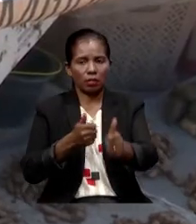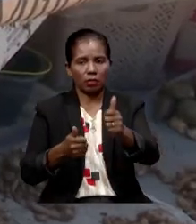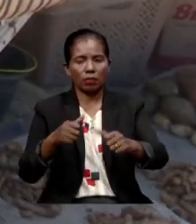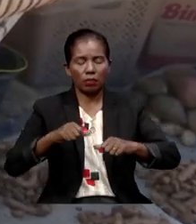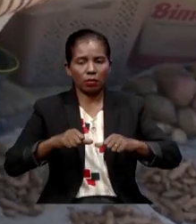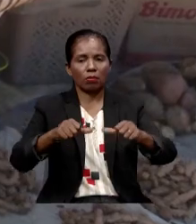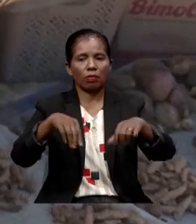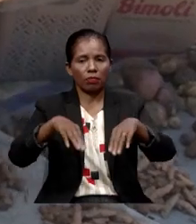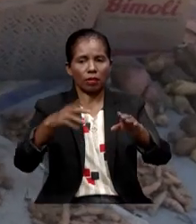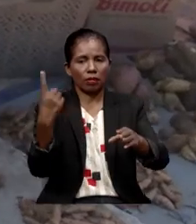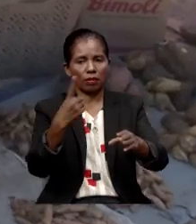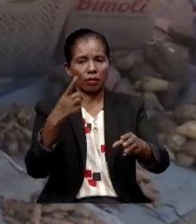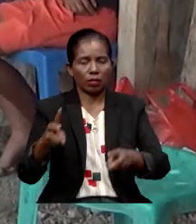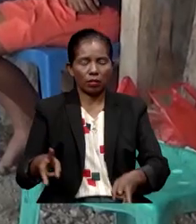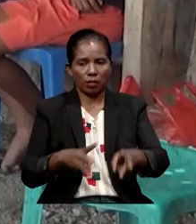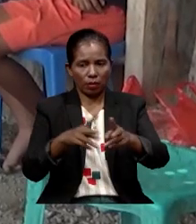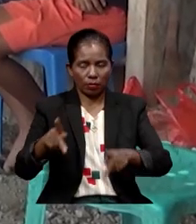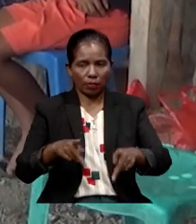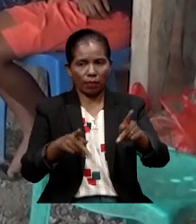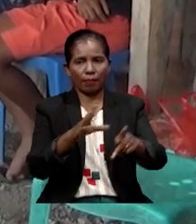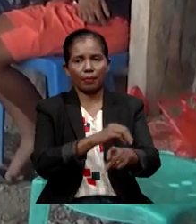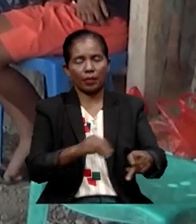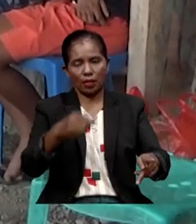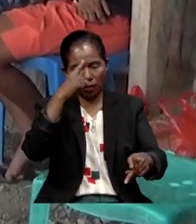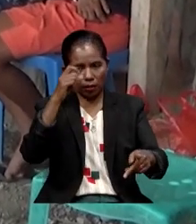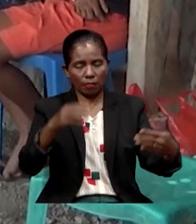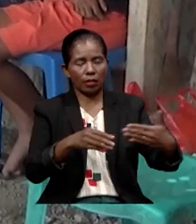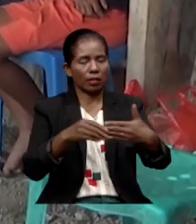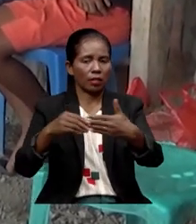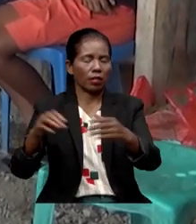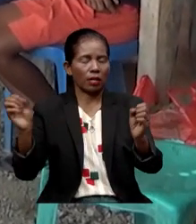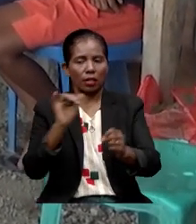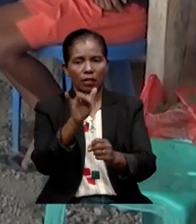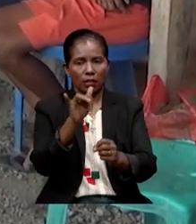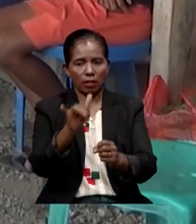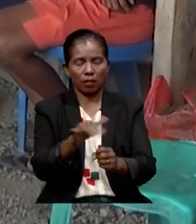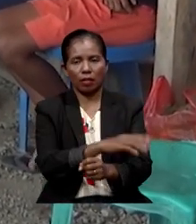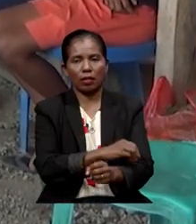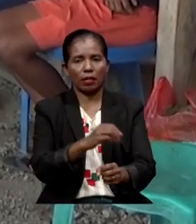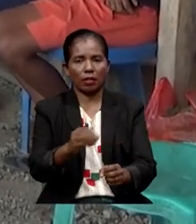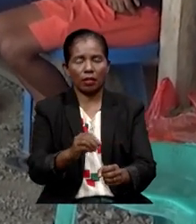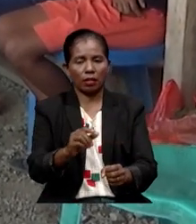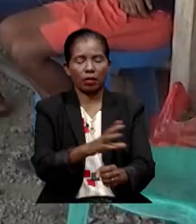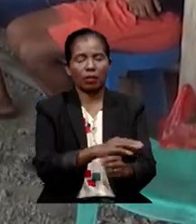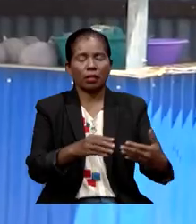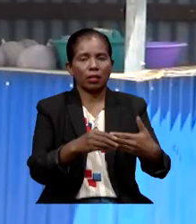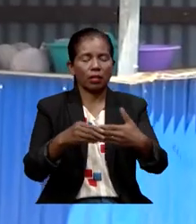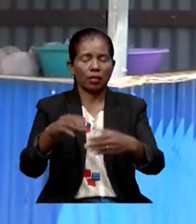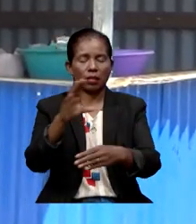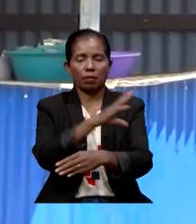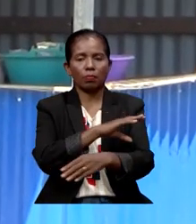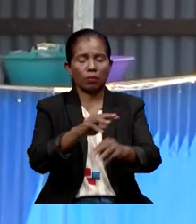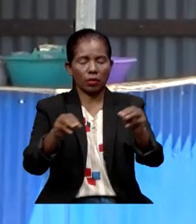continua a fazer a fata em ir à estrada pública. Situação não acontece também o líder Balu lá concorda com a atuação de Guaras está no município de Ili,